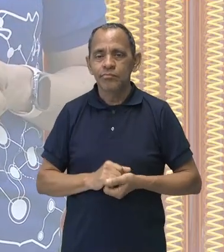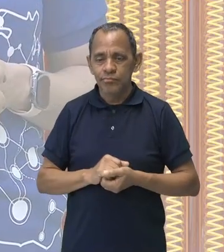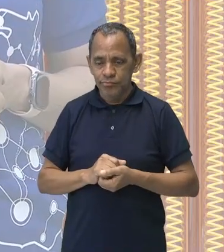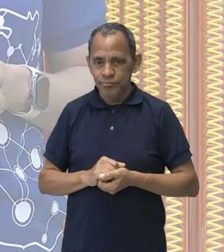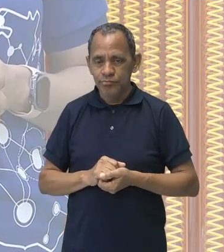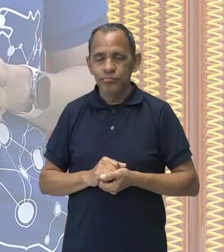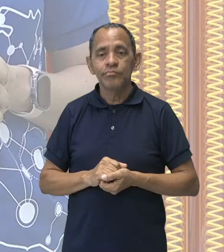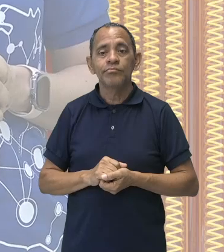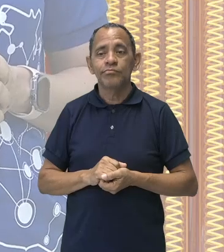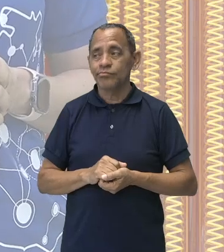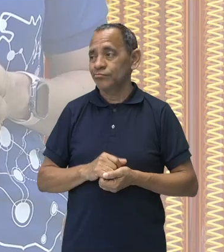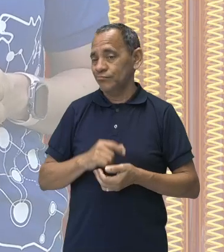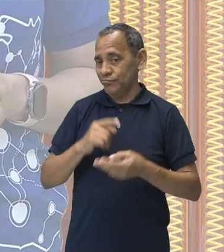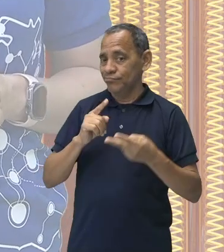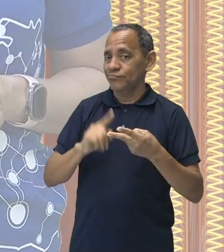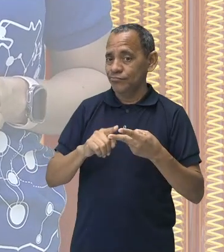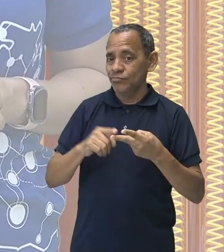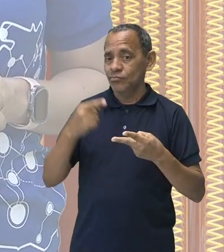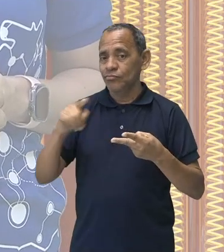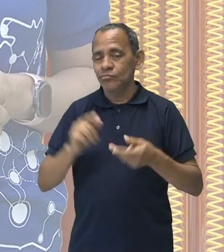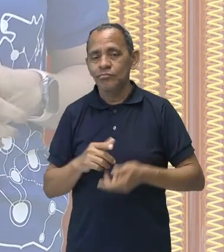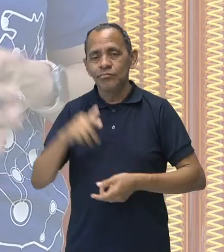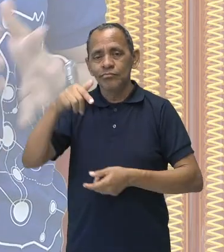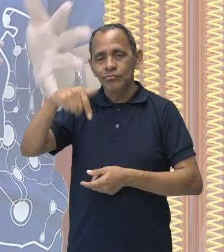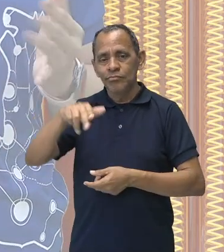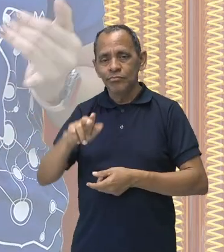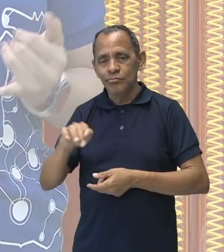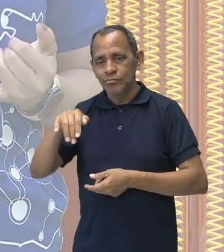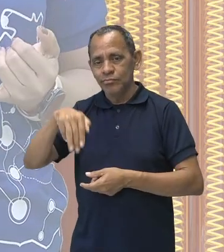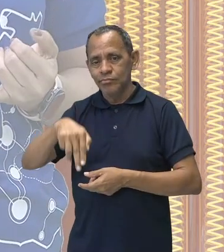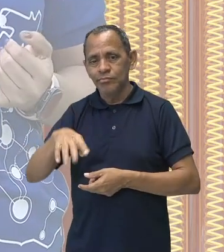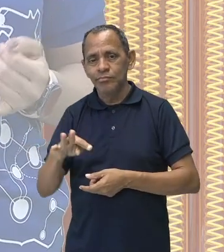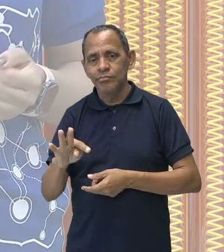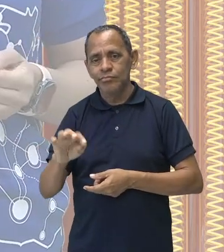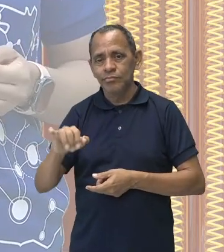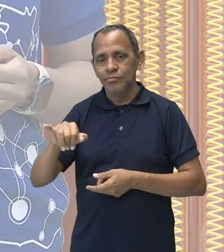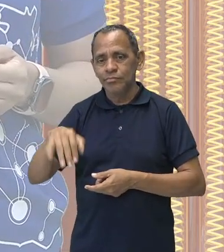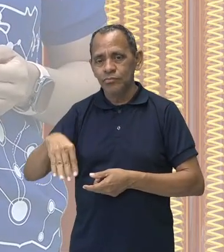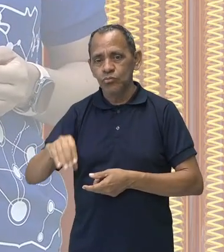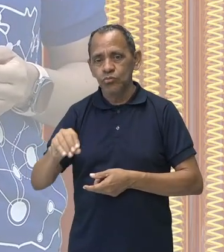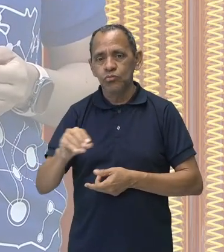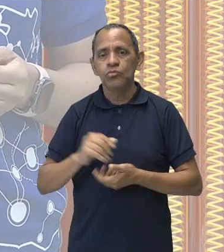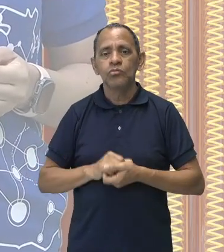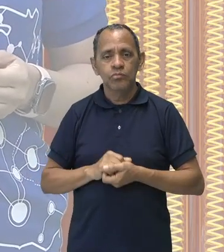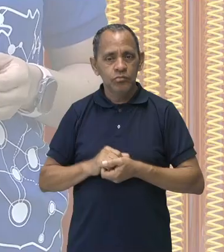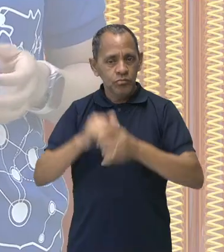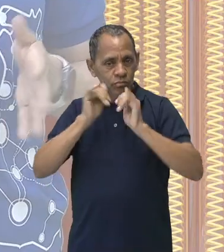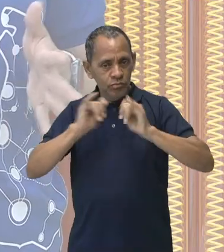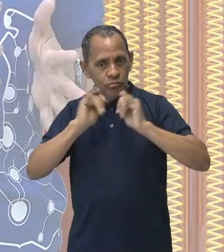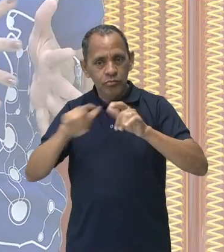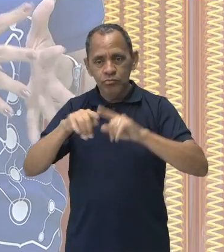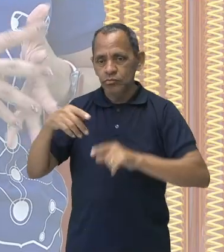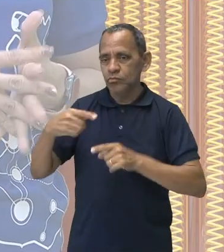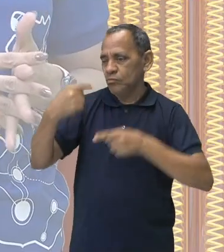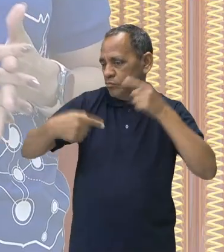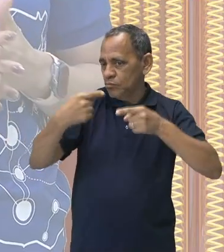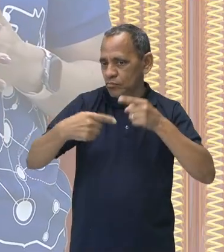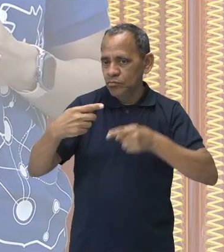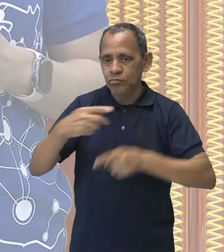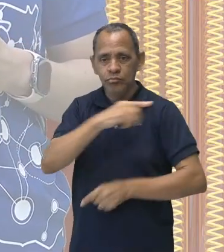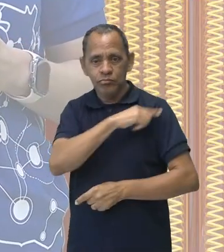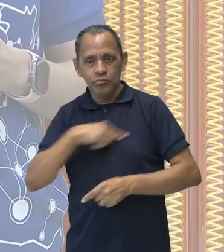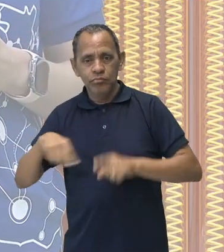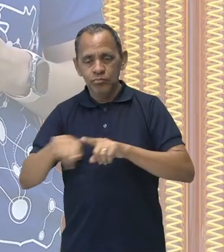próximo personagem, Quintino Bocaiúva, que foi jornalista e político republicano e foi autor